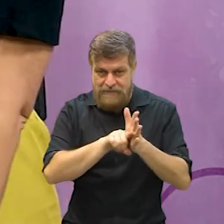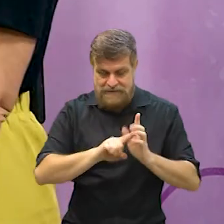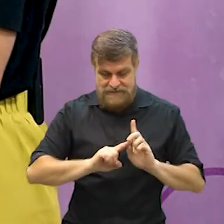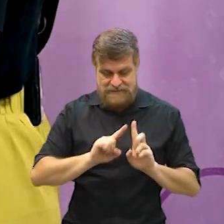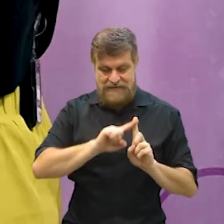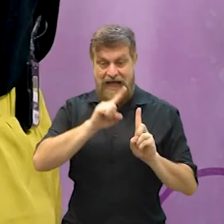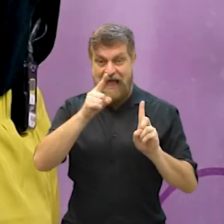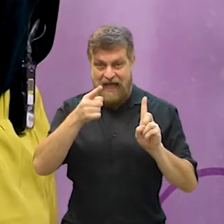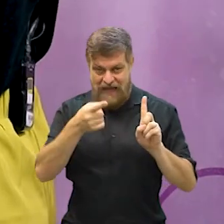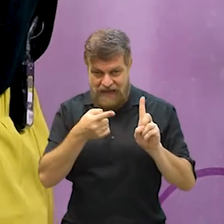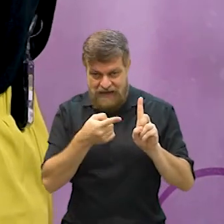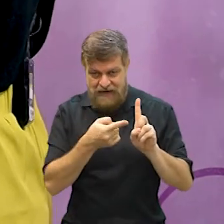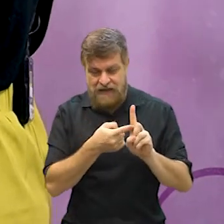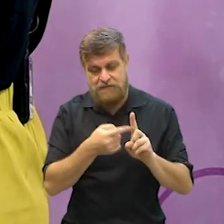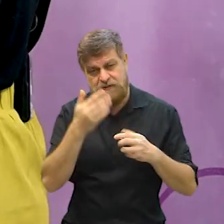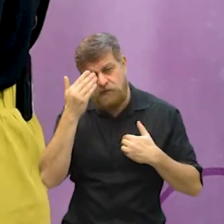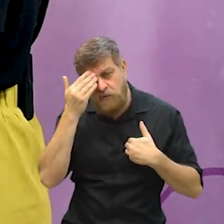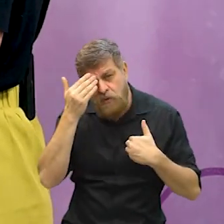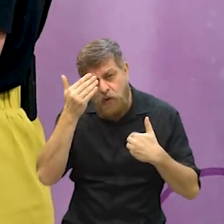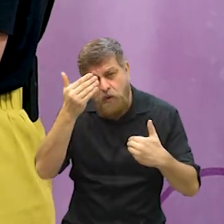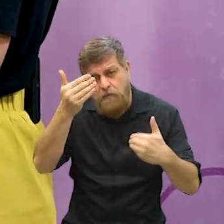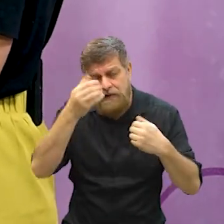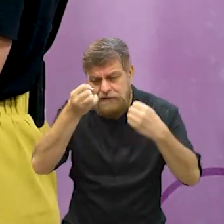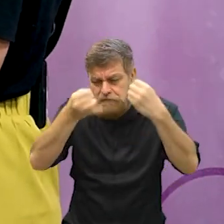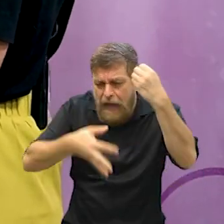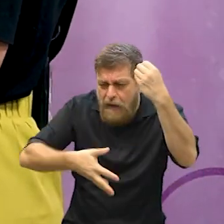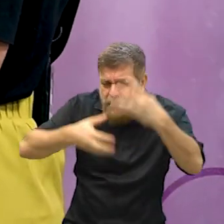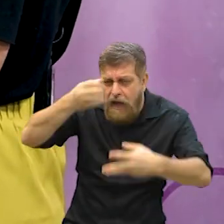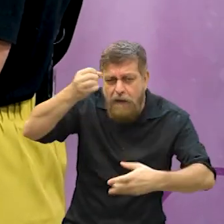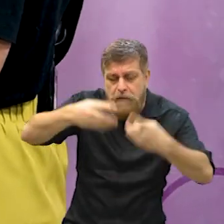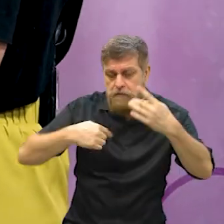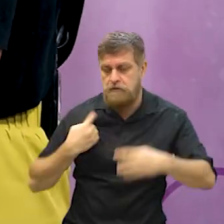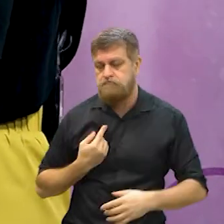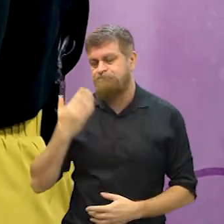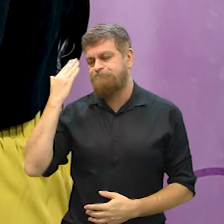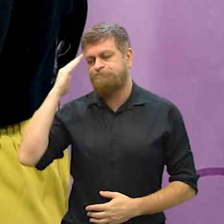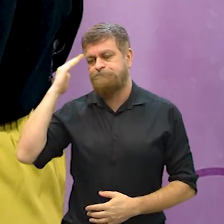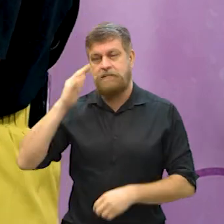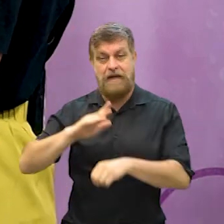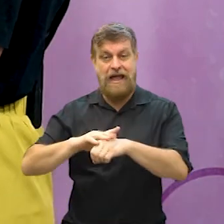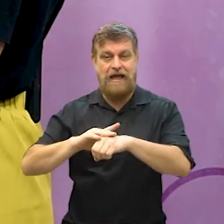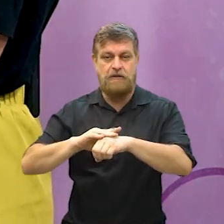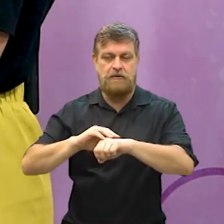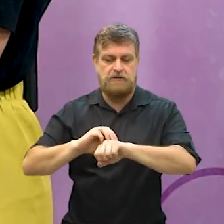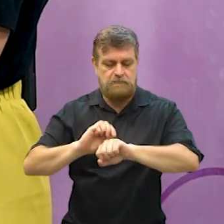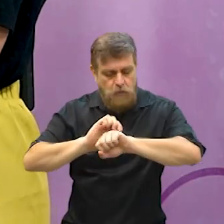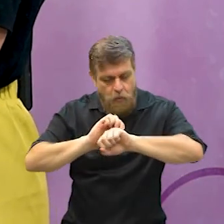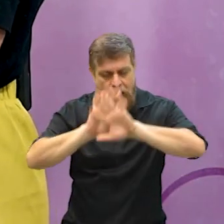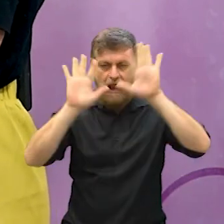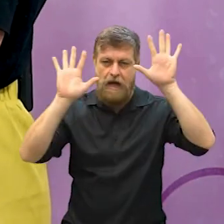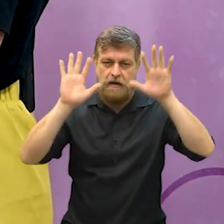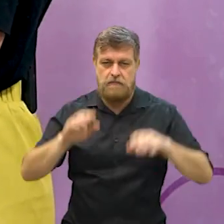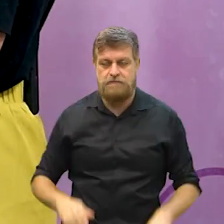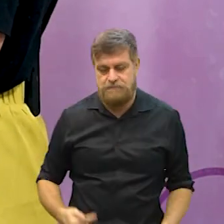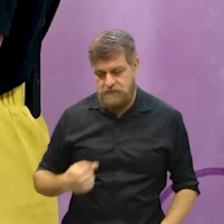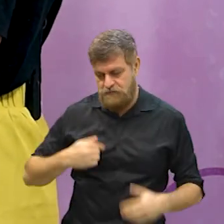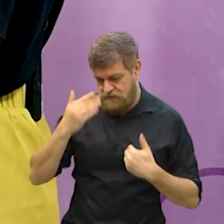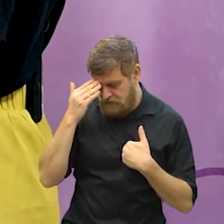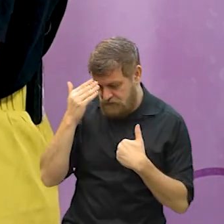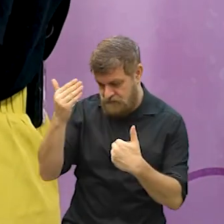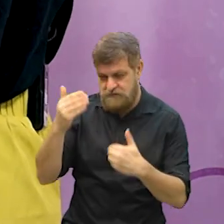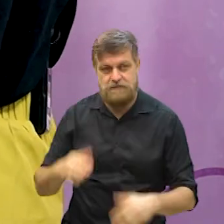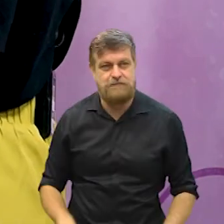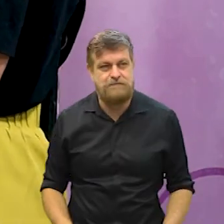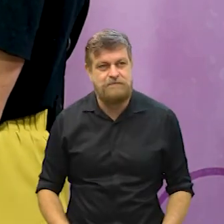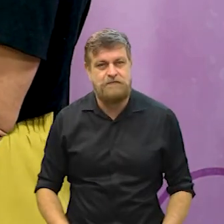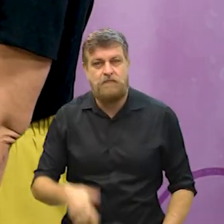fetal. Doutor, muito obrigada por falar com a gente aqui e esclarecer mais sobre essas doenças. Eu que